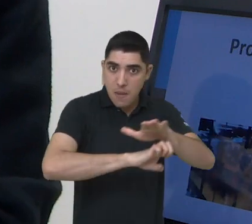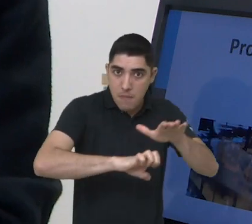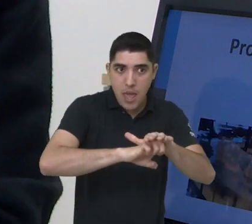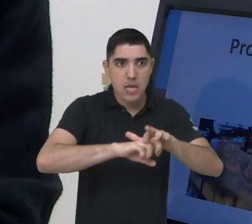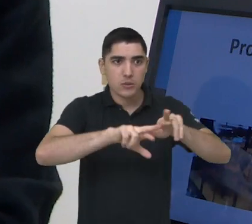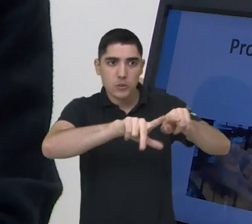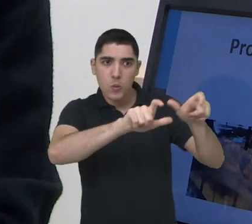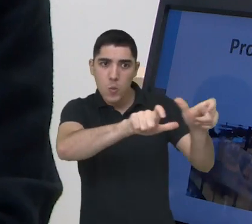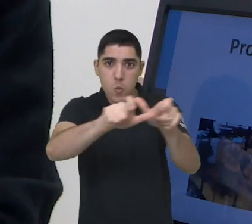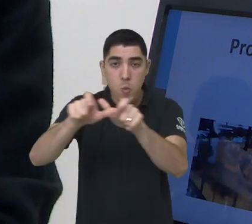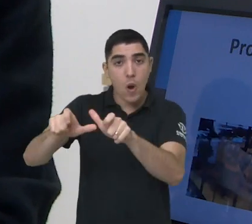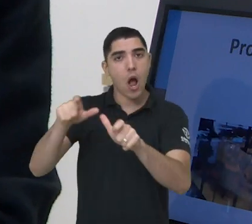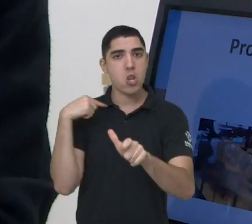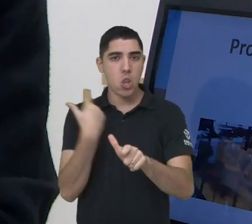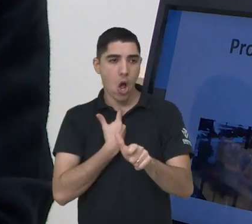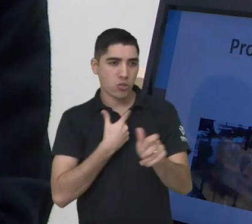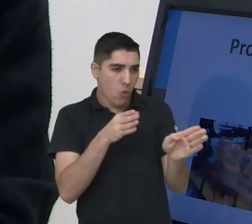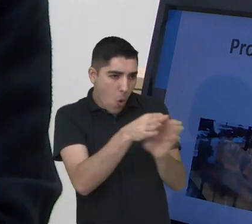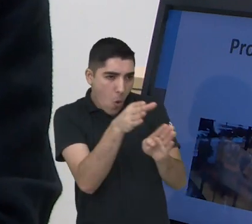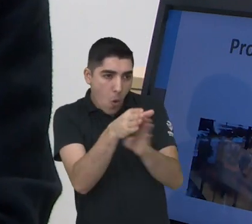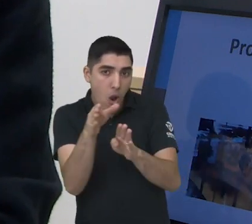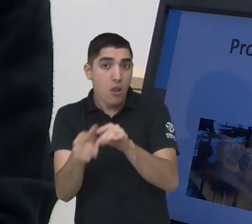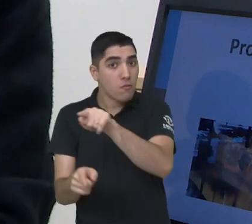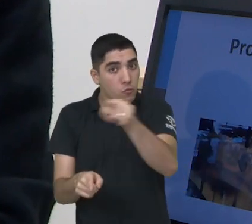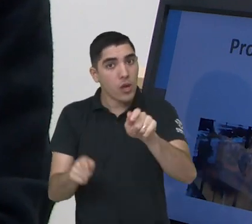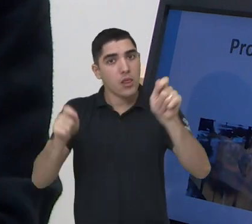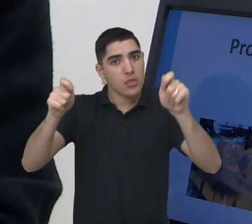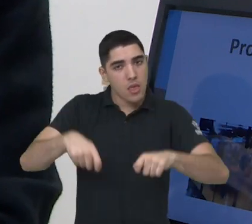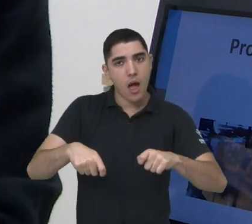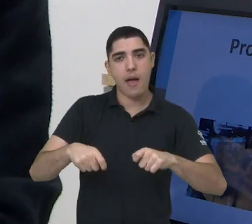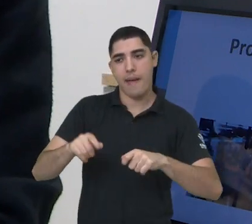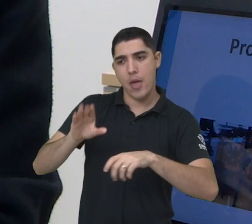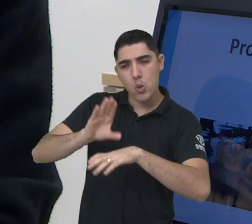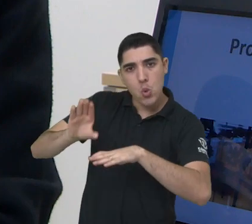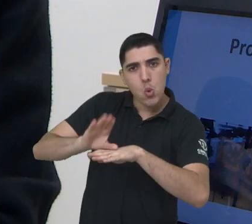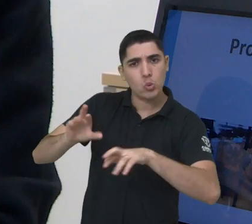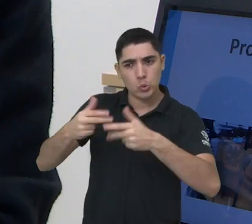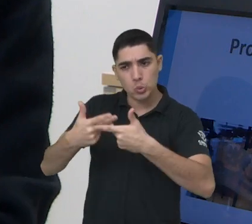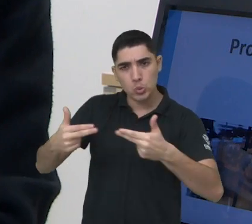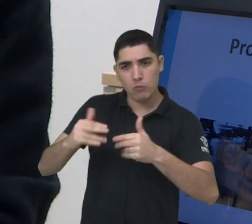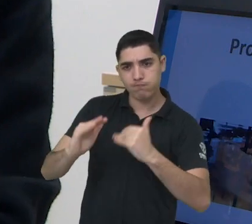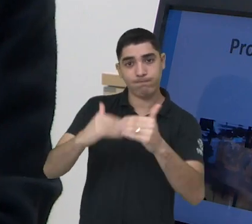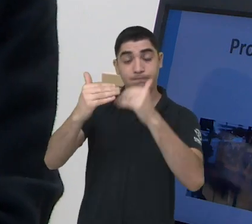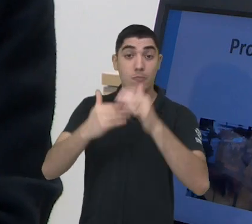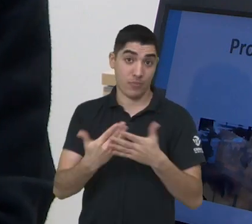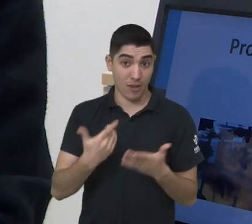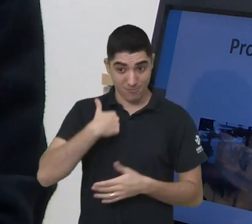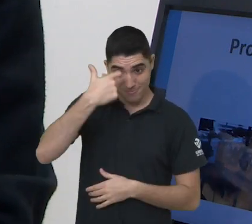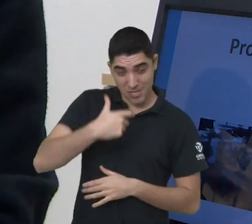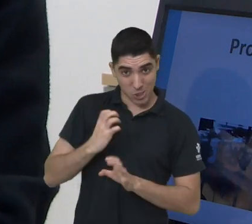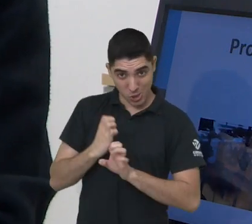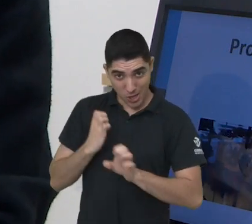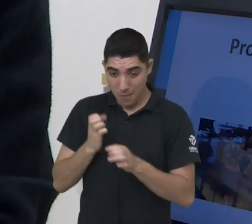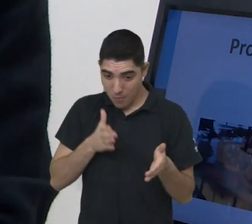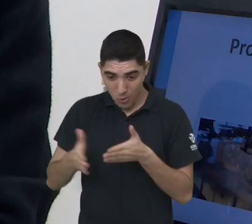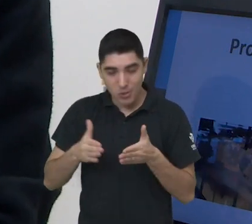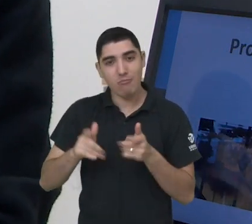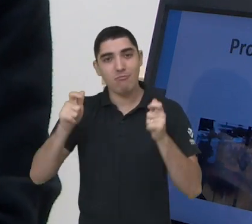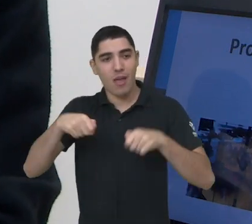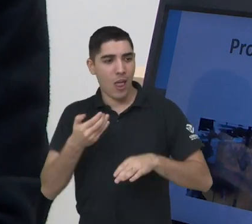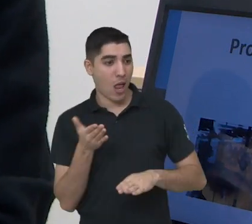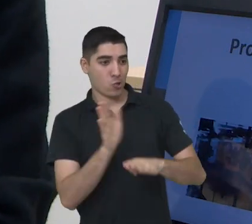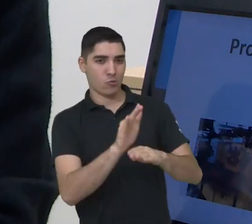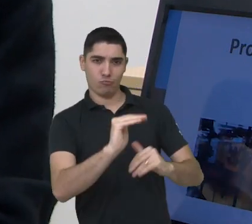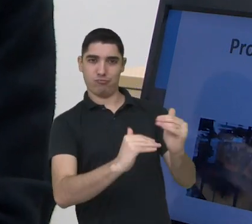empresas para poder fazer a captação desses recursos. E o fato de ser engenheira de produção contribui muito para